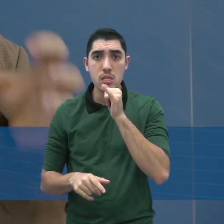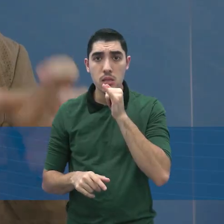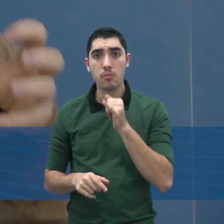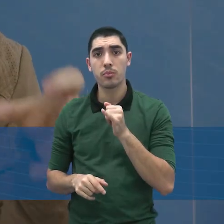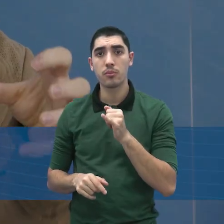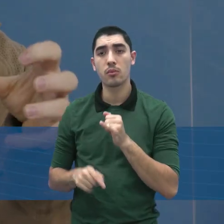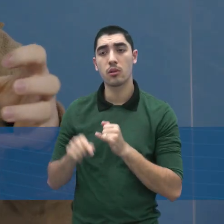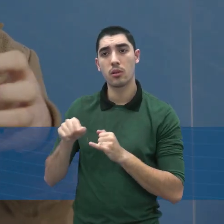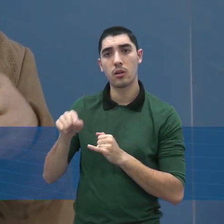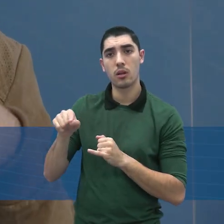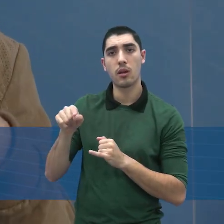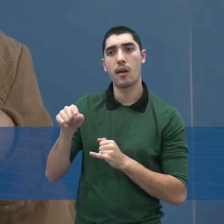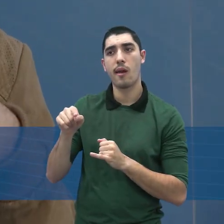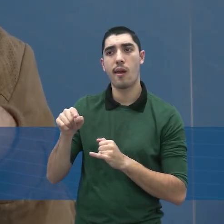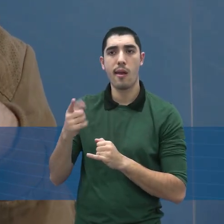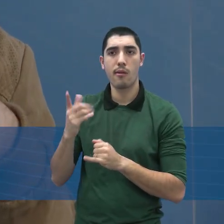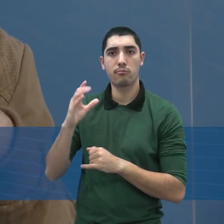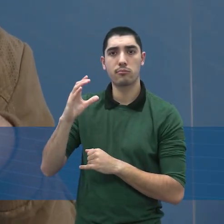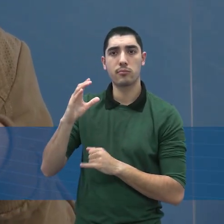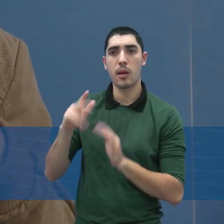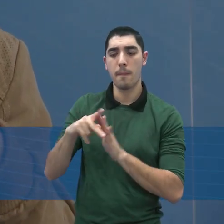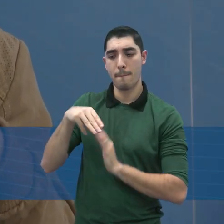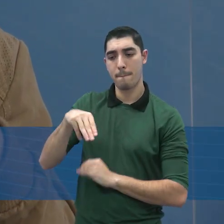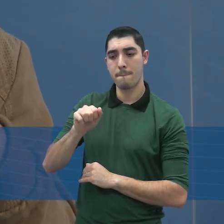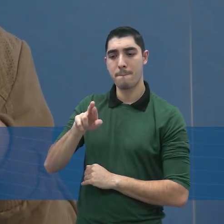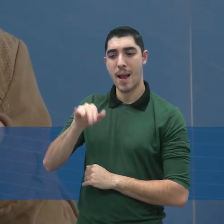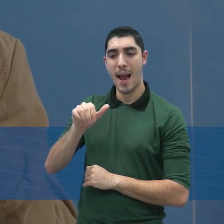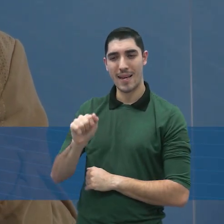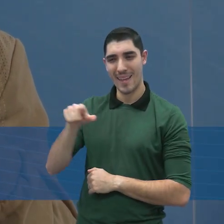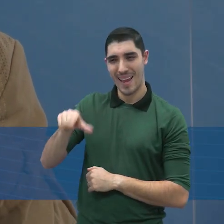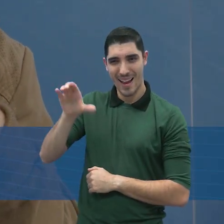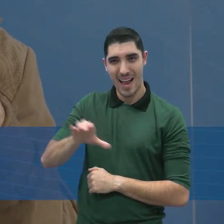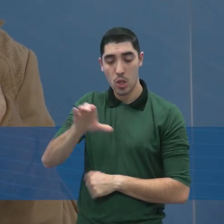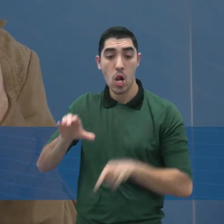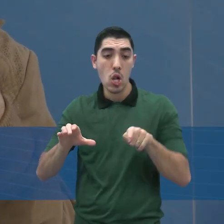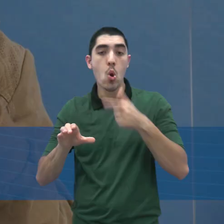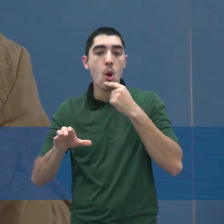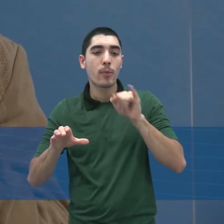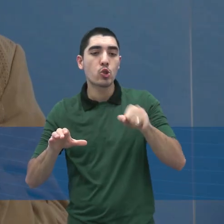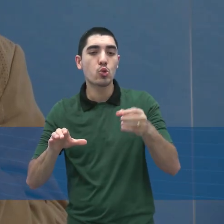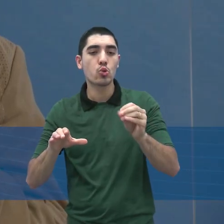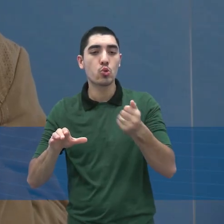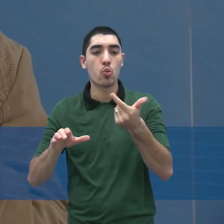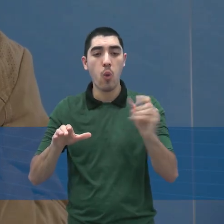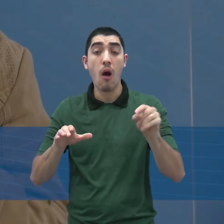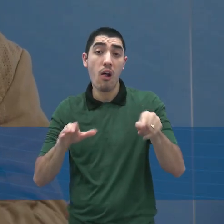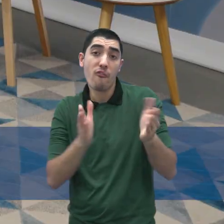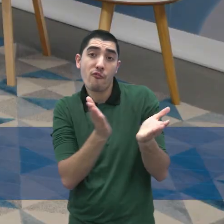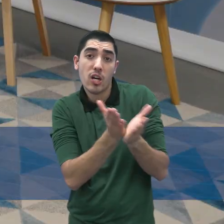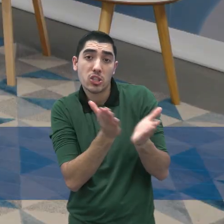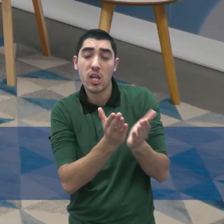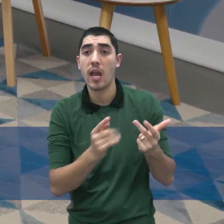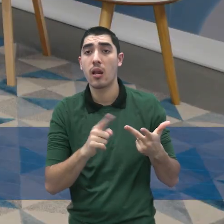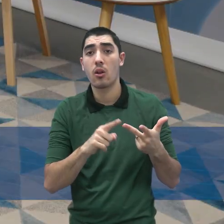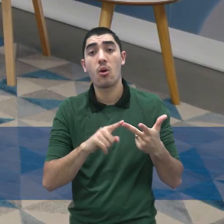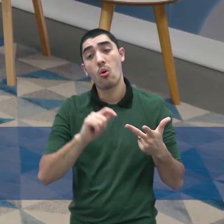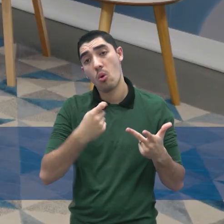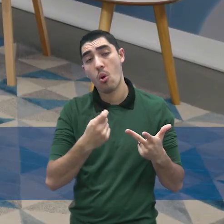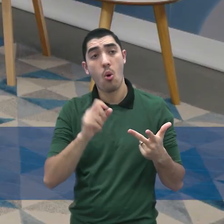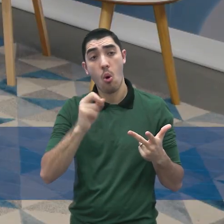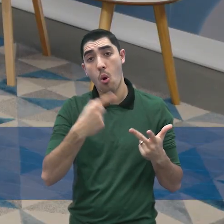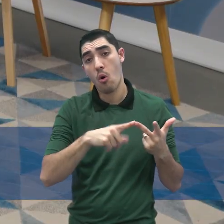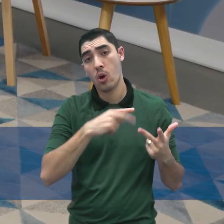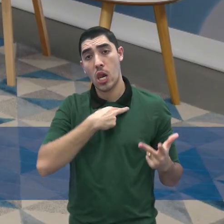que é cristã católica, do Joãozinho, que às vezes pode ser evangélico, pode ser um ateu, de uma religião de